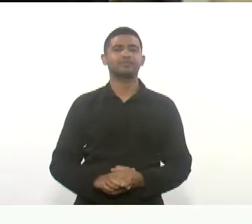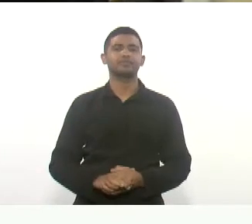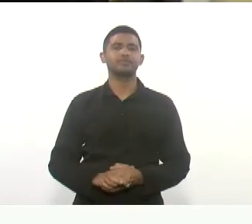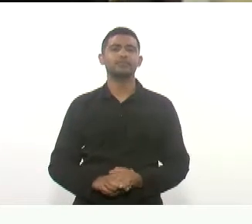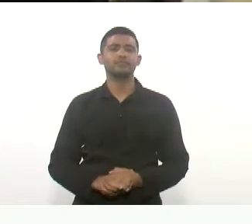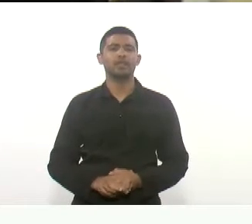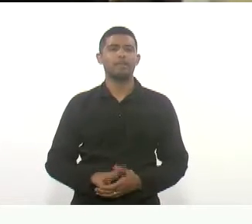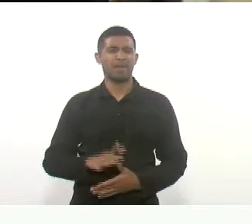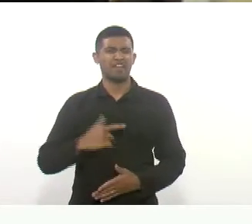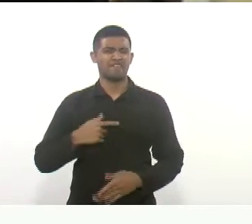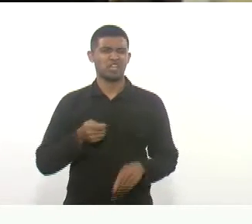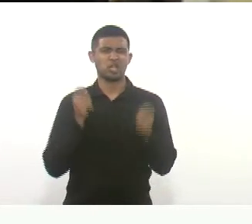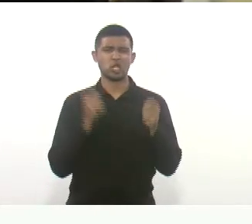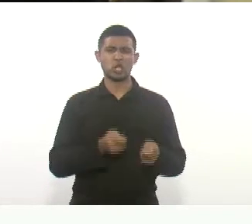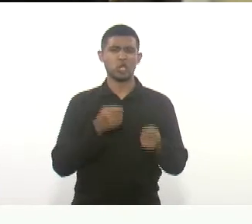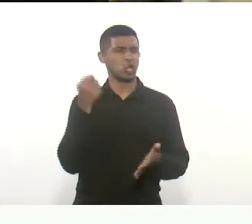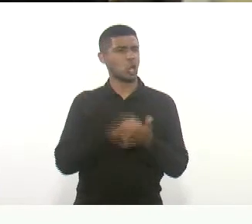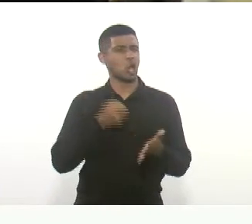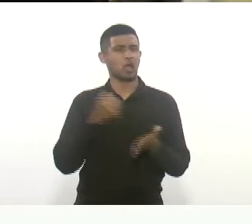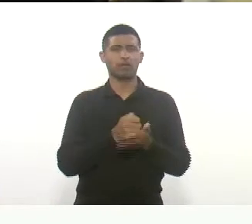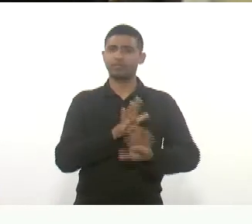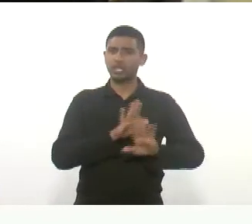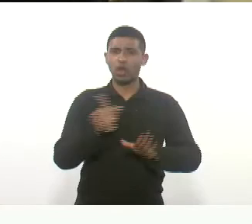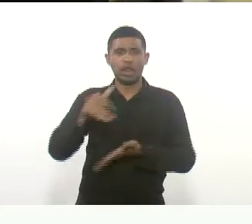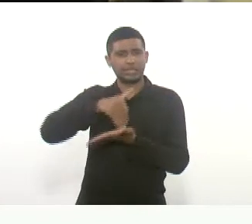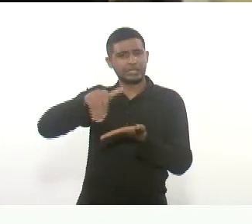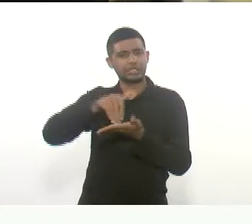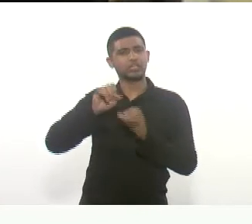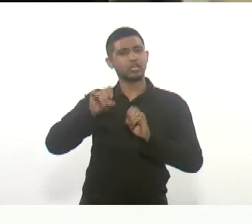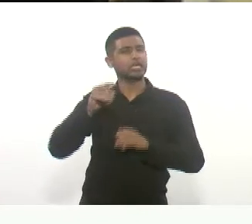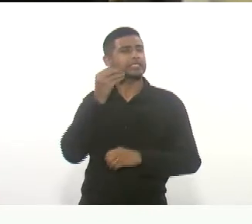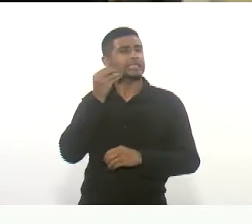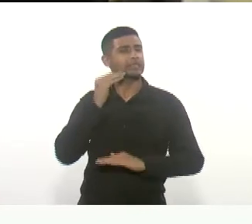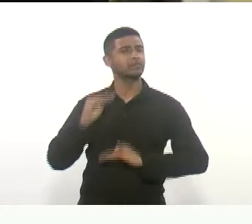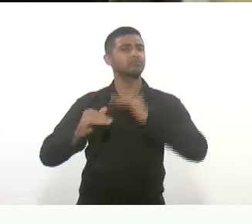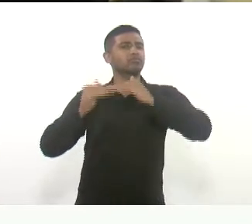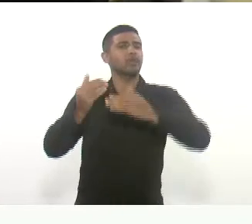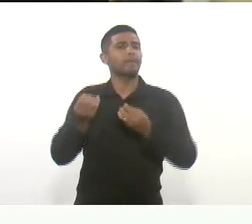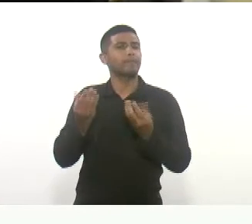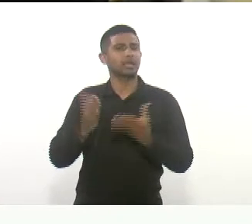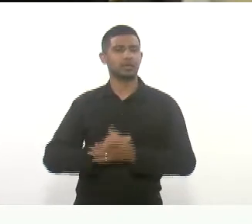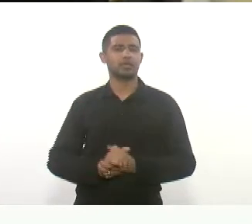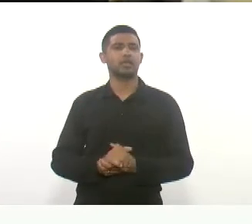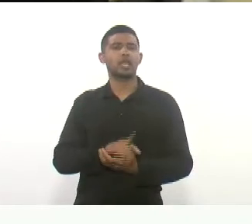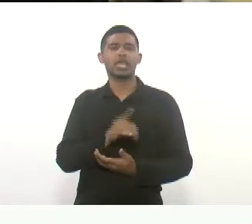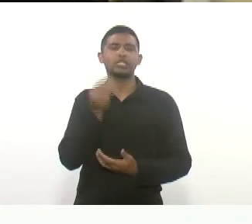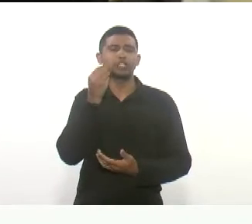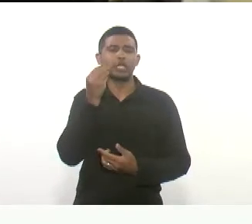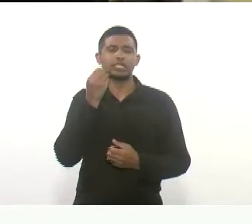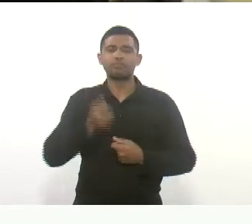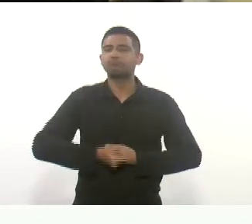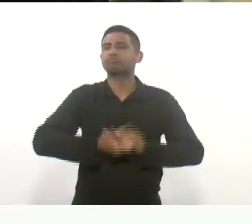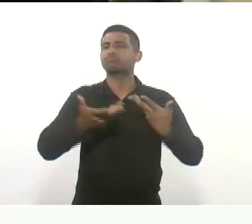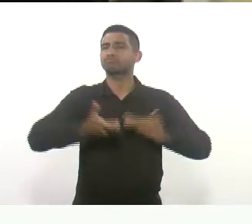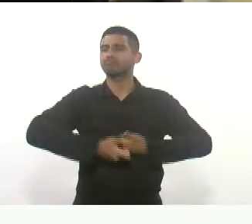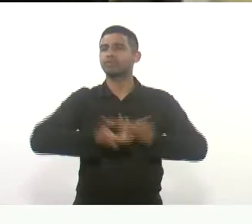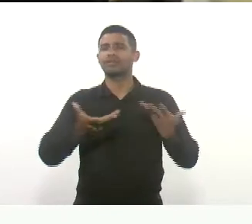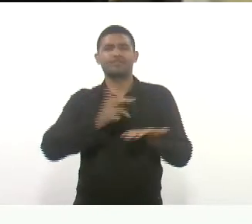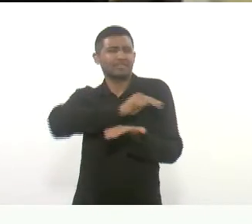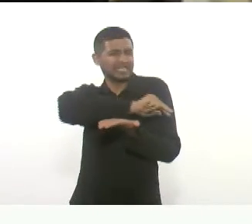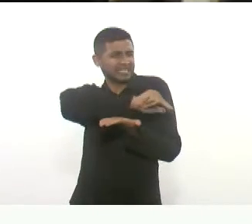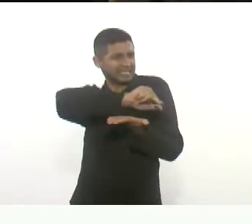é impositivo, né? A Secretaria de Educação vem buscando avançar para que possa oferecer